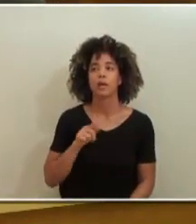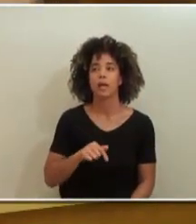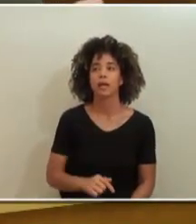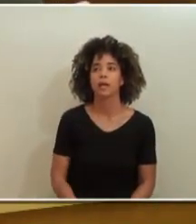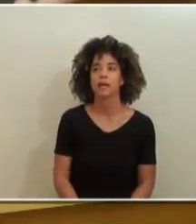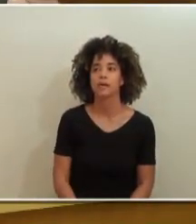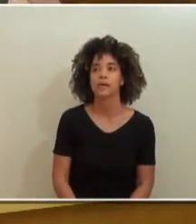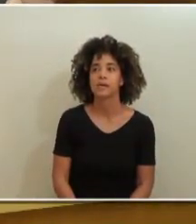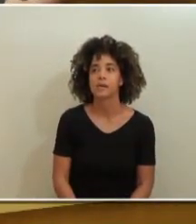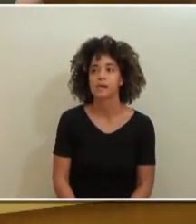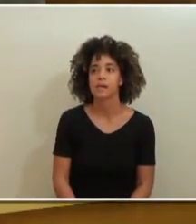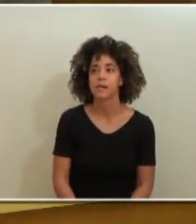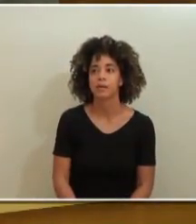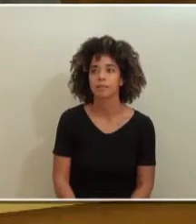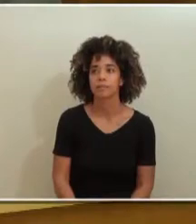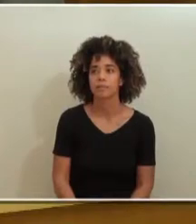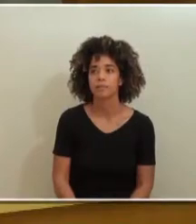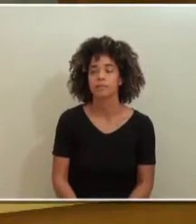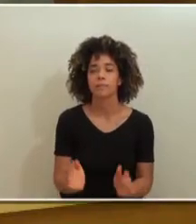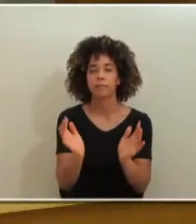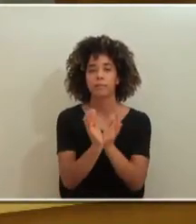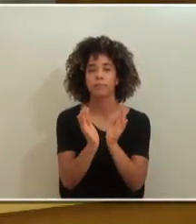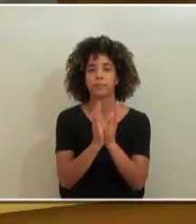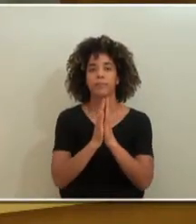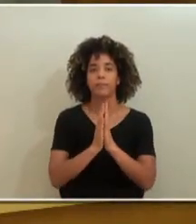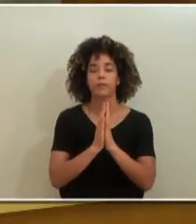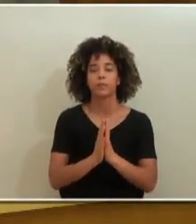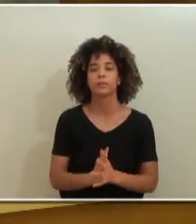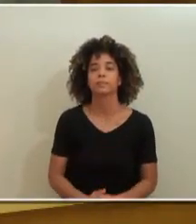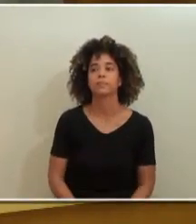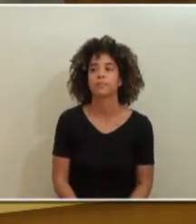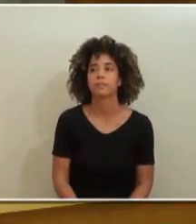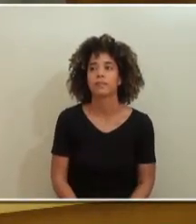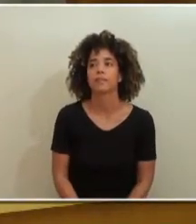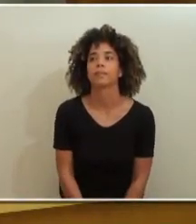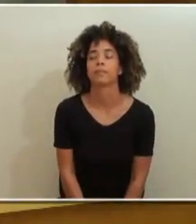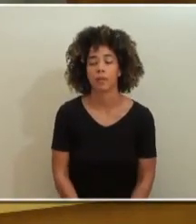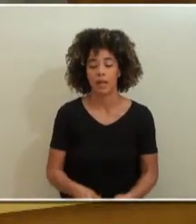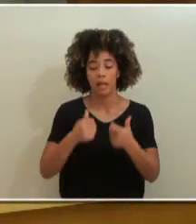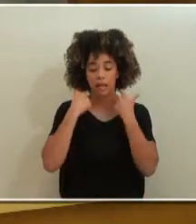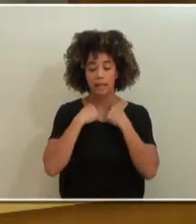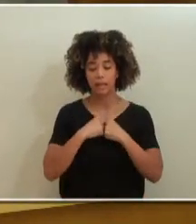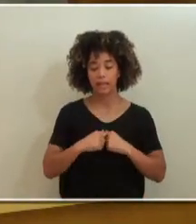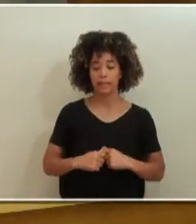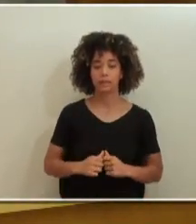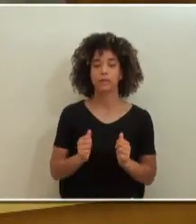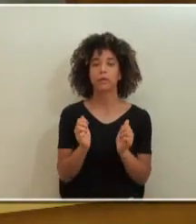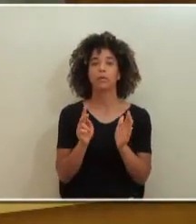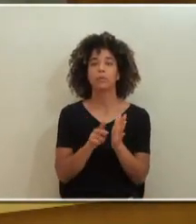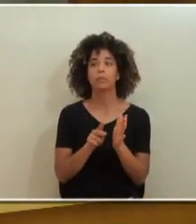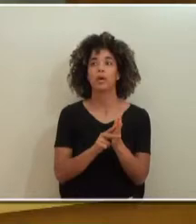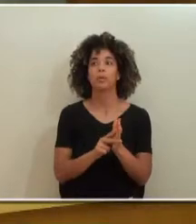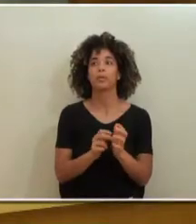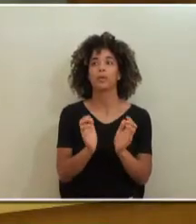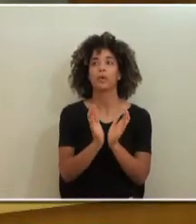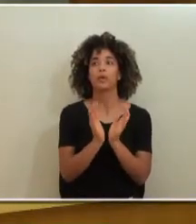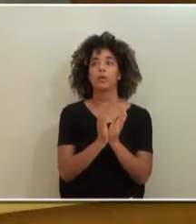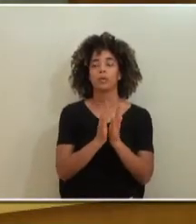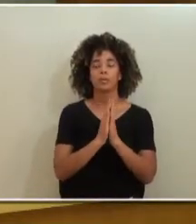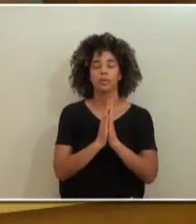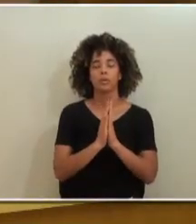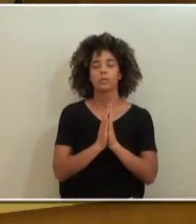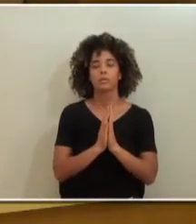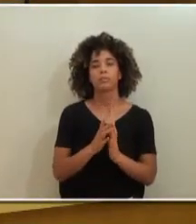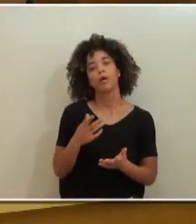lenço do grupo de oração. Então, assim, sem mais delongas, já me delonguei o